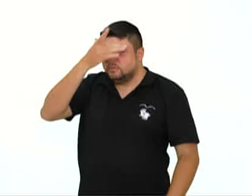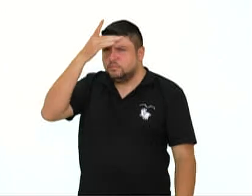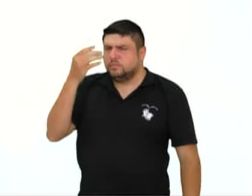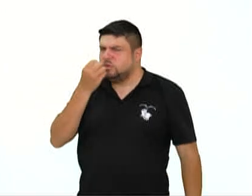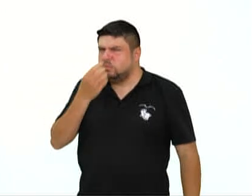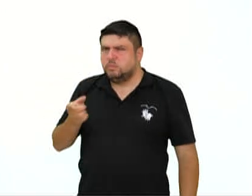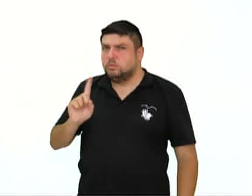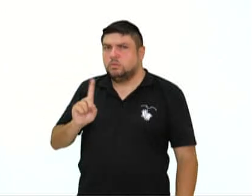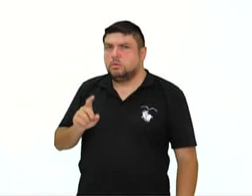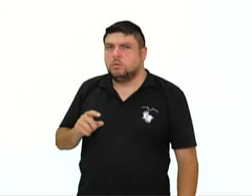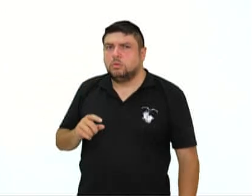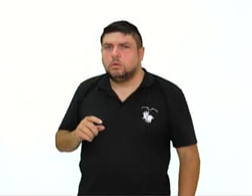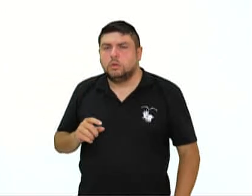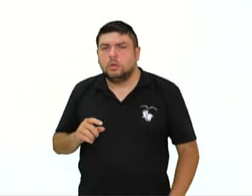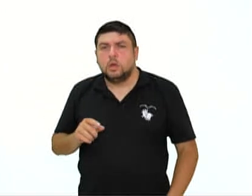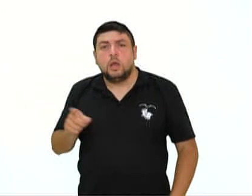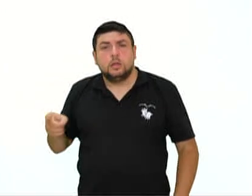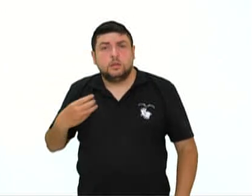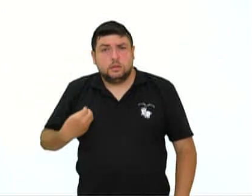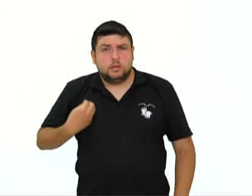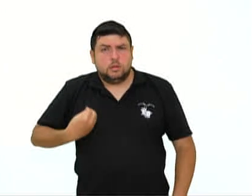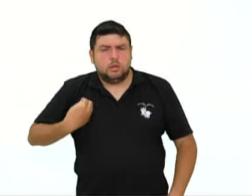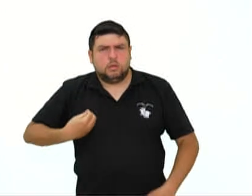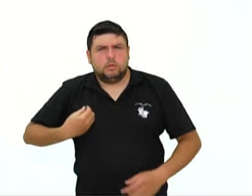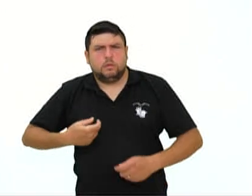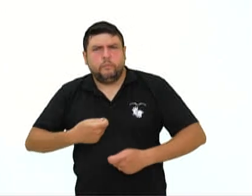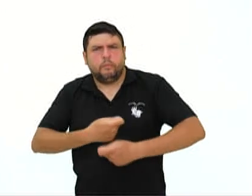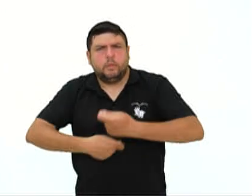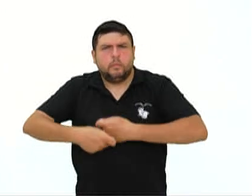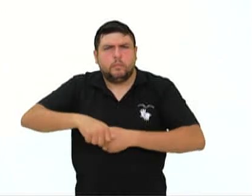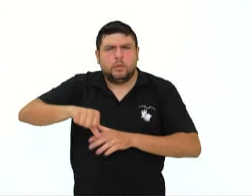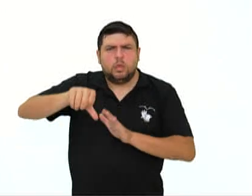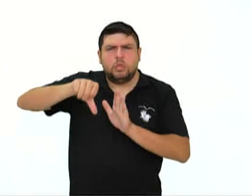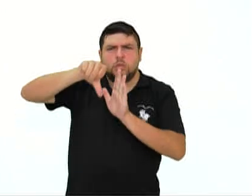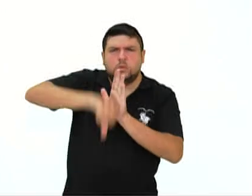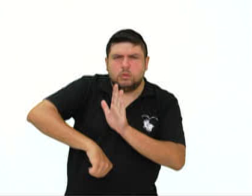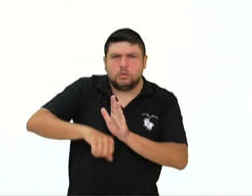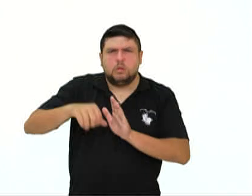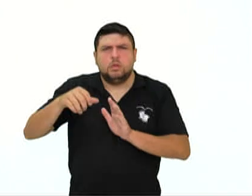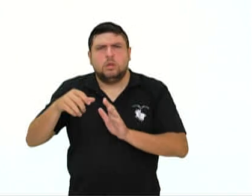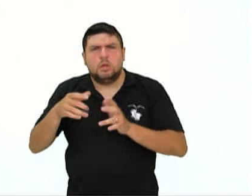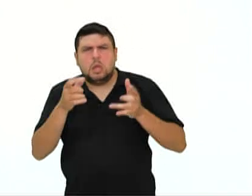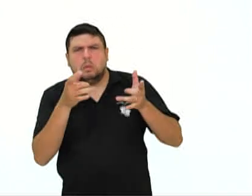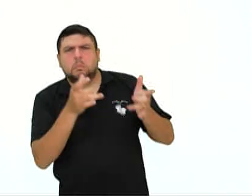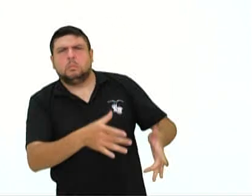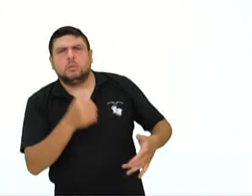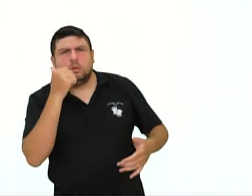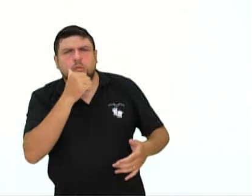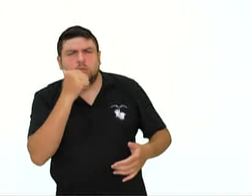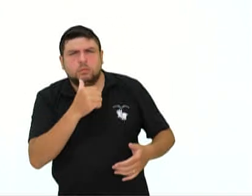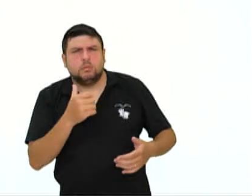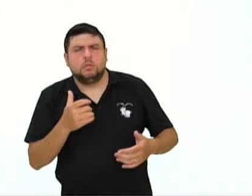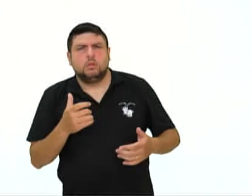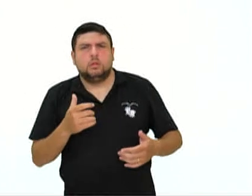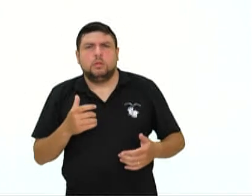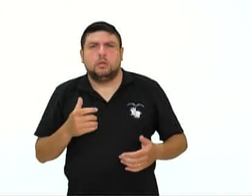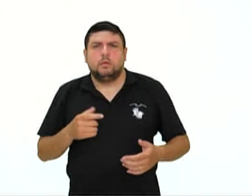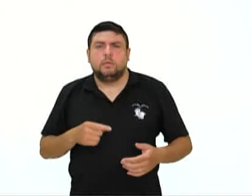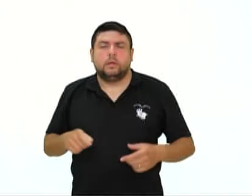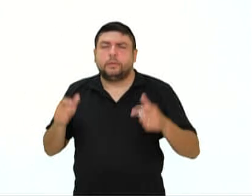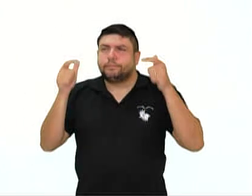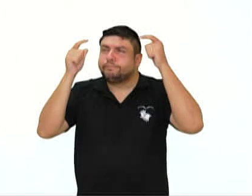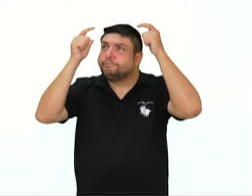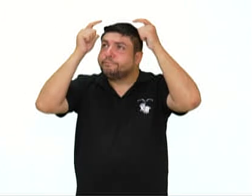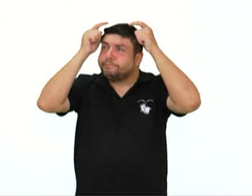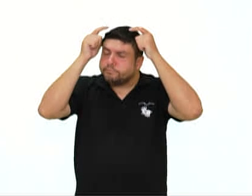os que criticam, levam uma vida de crimes, assassinatos, contrabando, abandono de mulheres, etc. Um santo Abelardo,